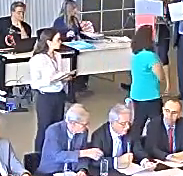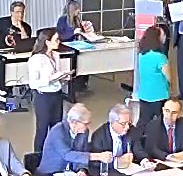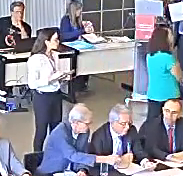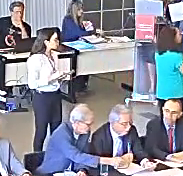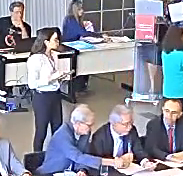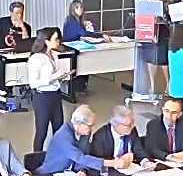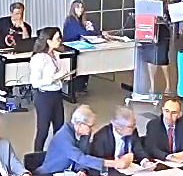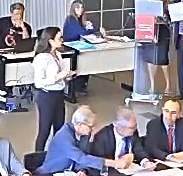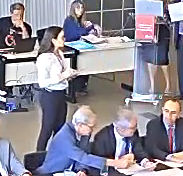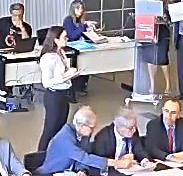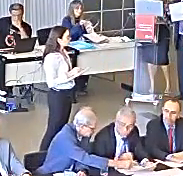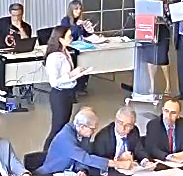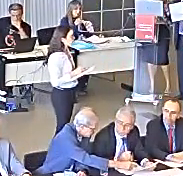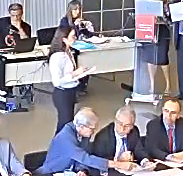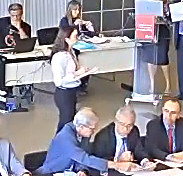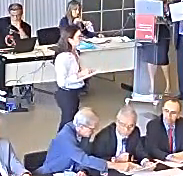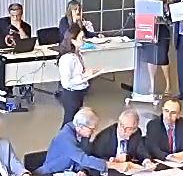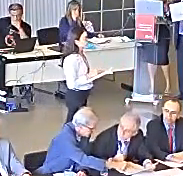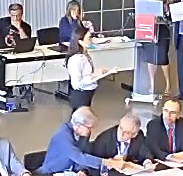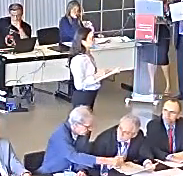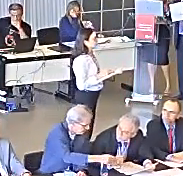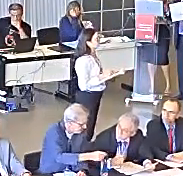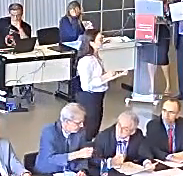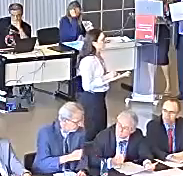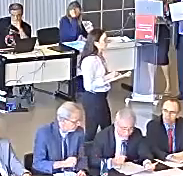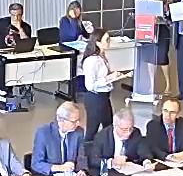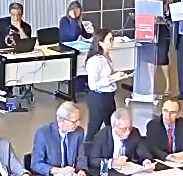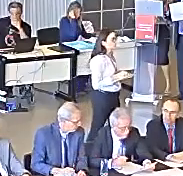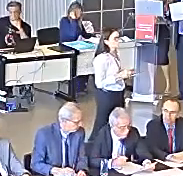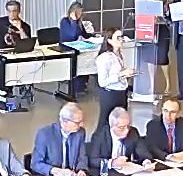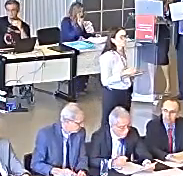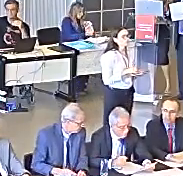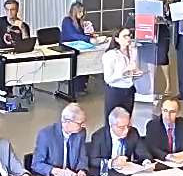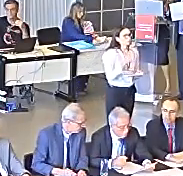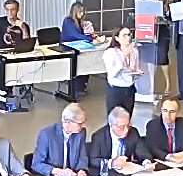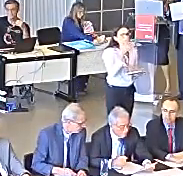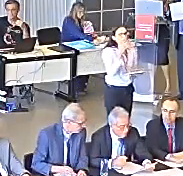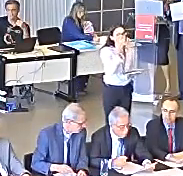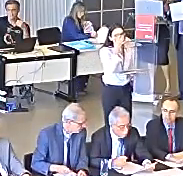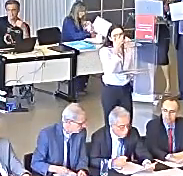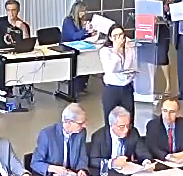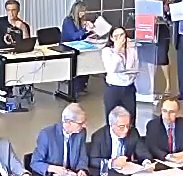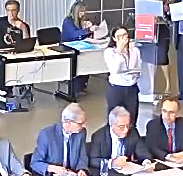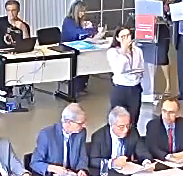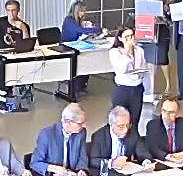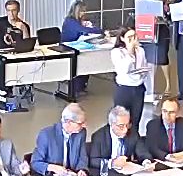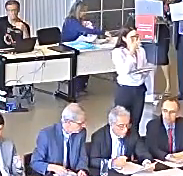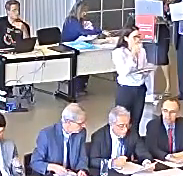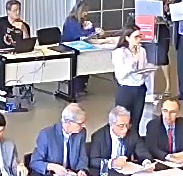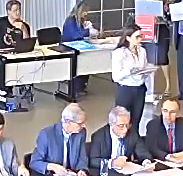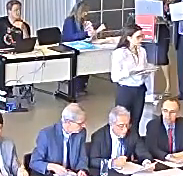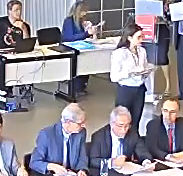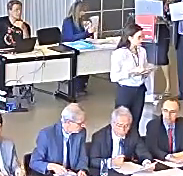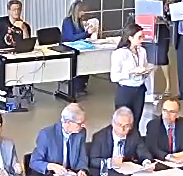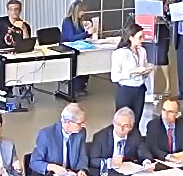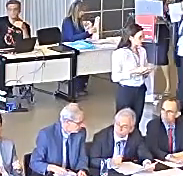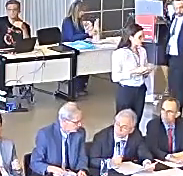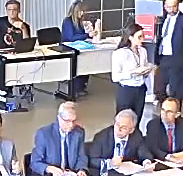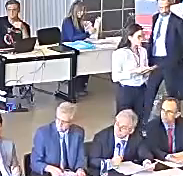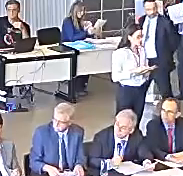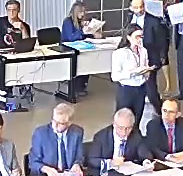Mendes Cavalcante lá na final O Conselheiro do grupo de pessoas com mobilidade